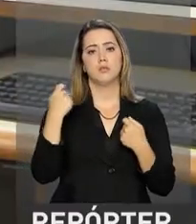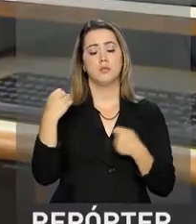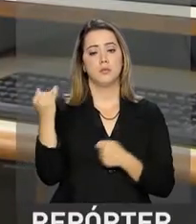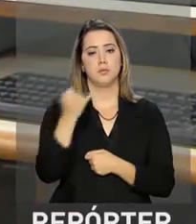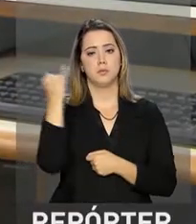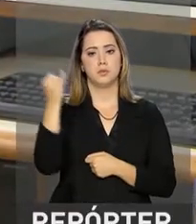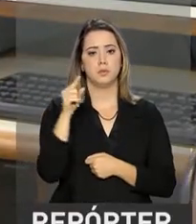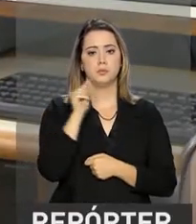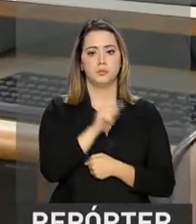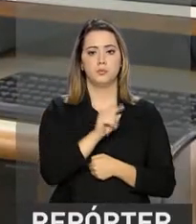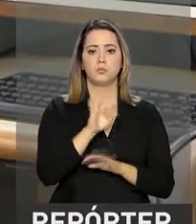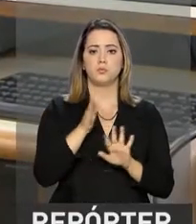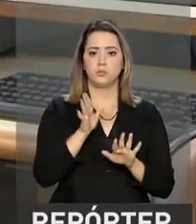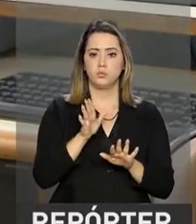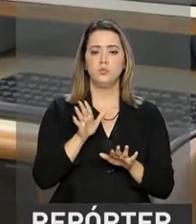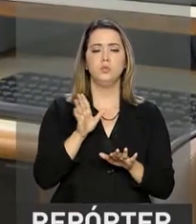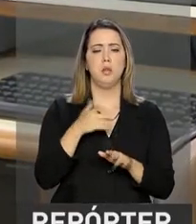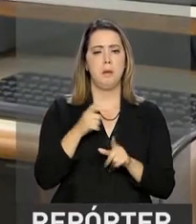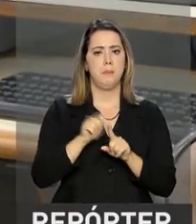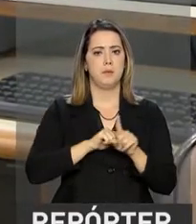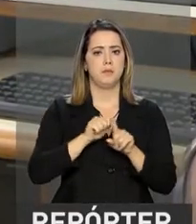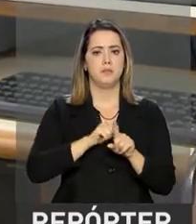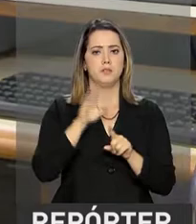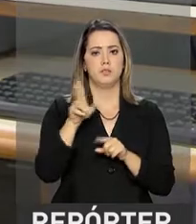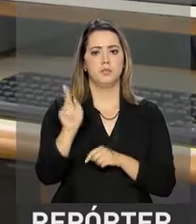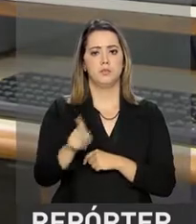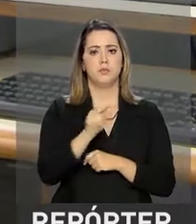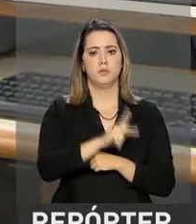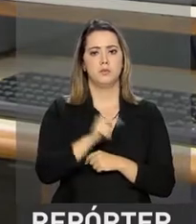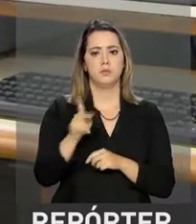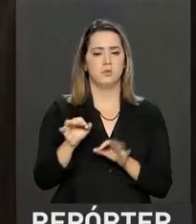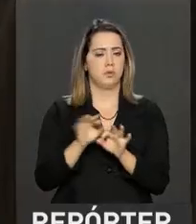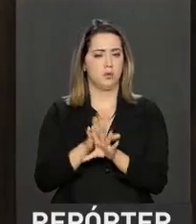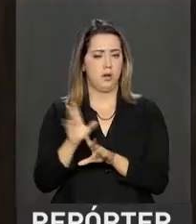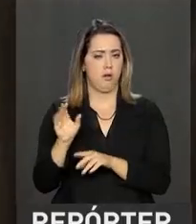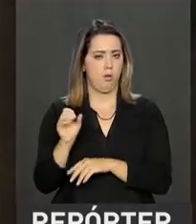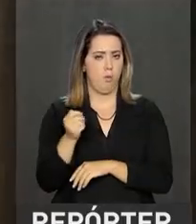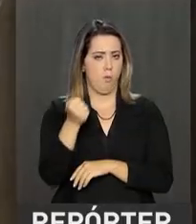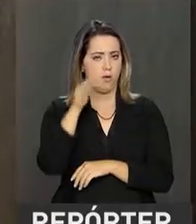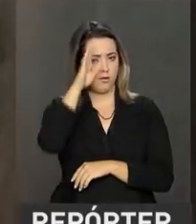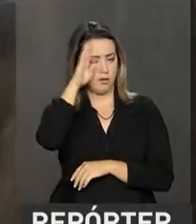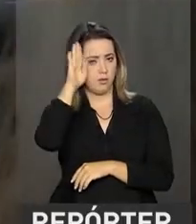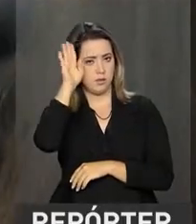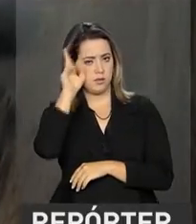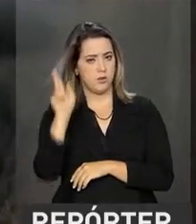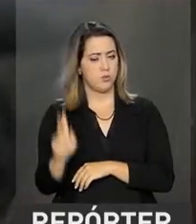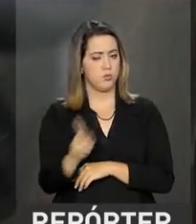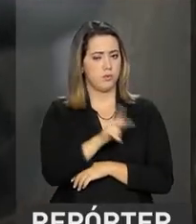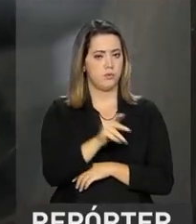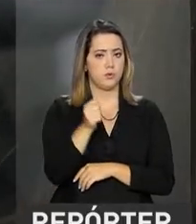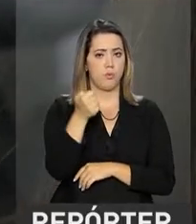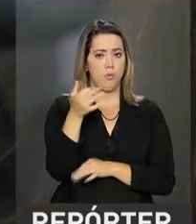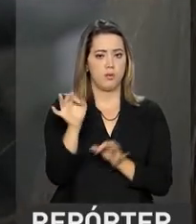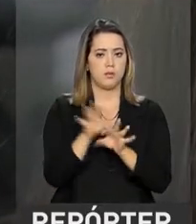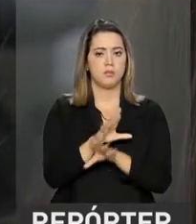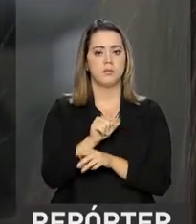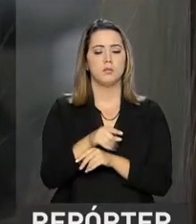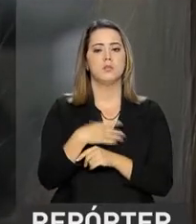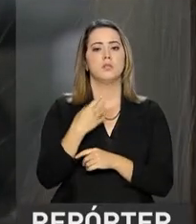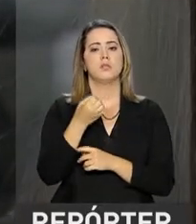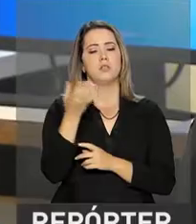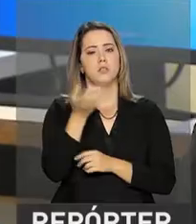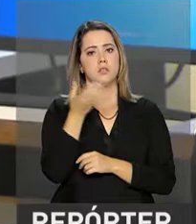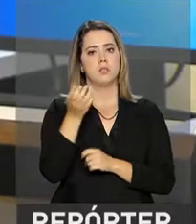alguns meses, a Estefânia vai ser uma pedagoga. Ela também vai fazer o ENAD e está estudando com um grupo de amigas para realizar uma